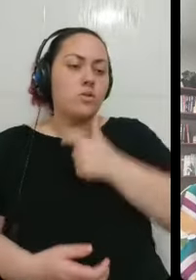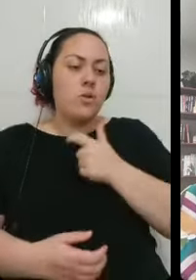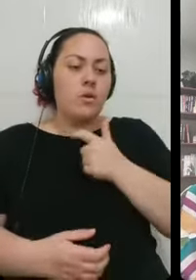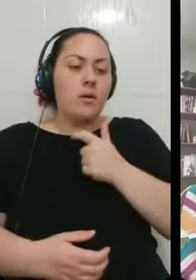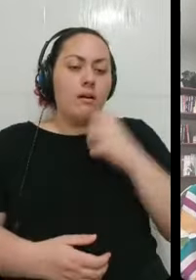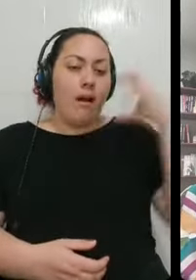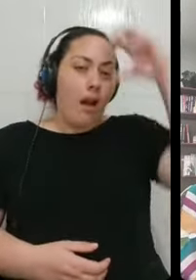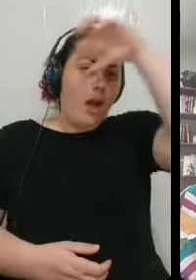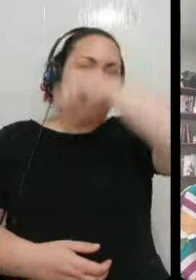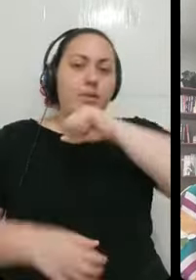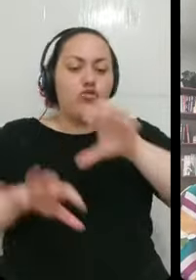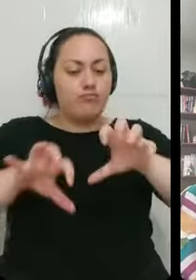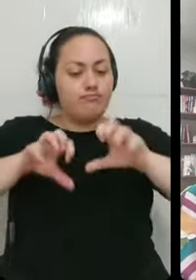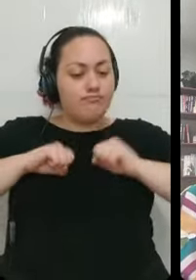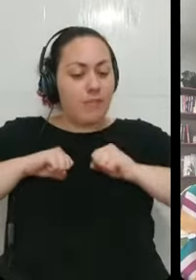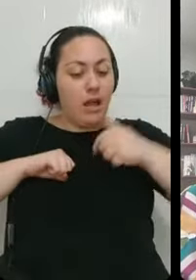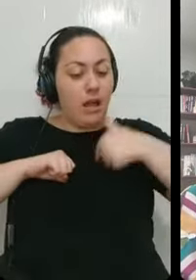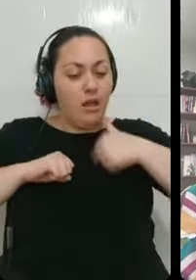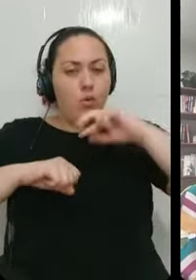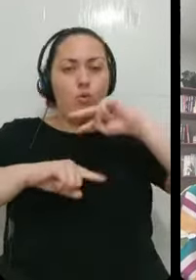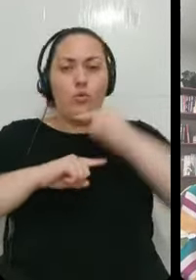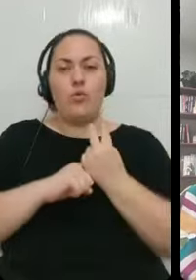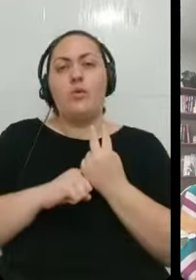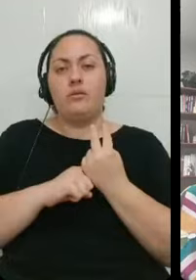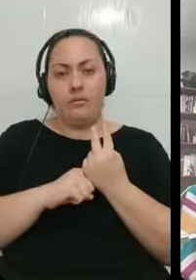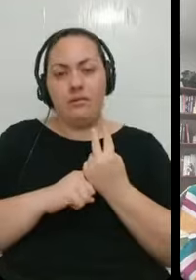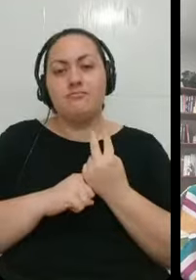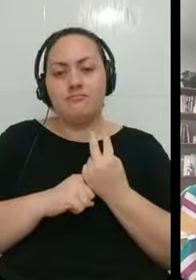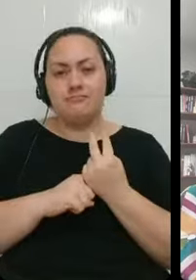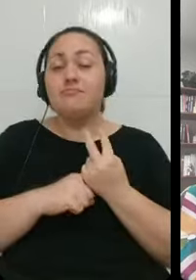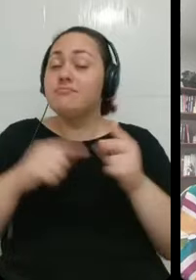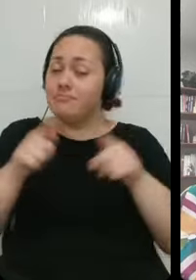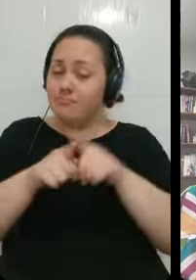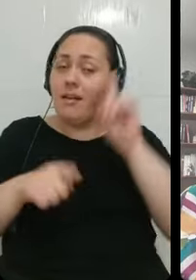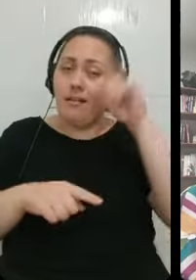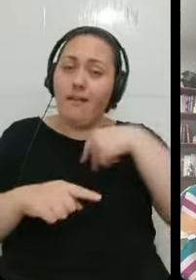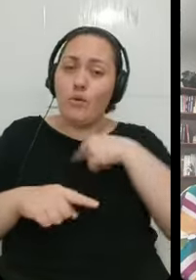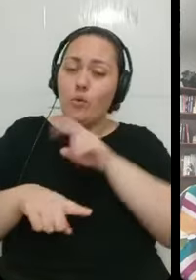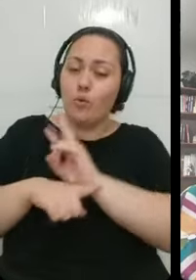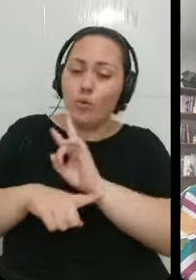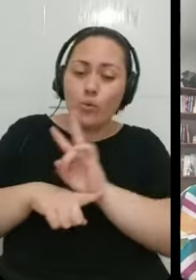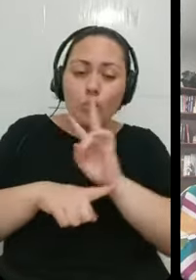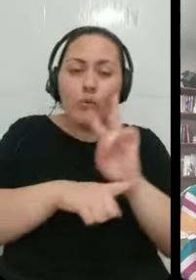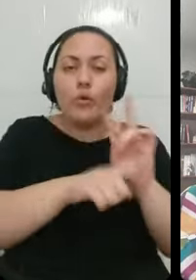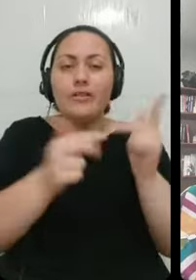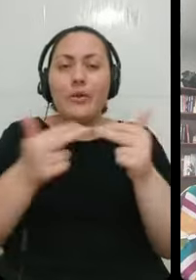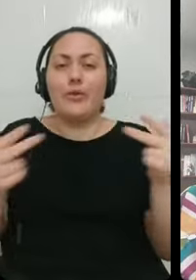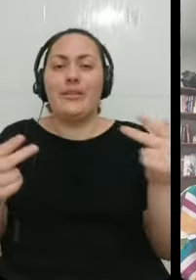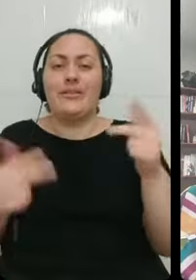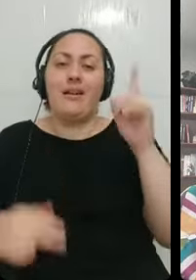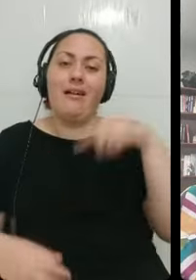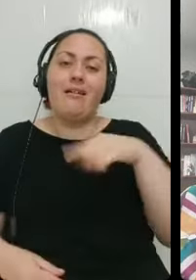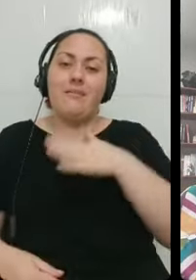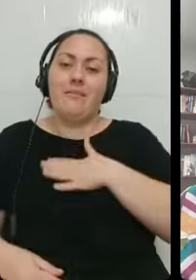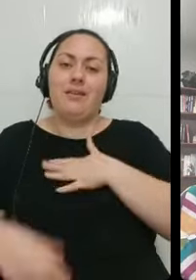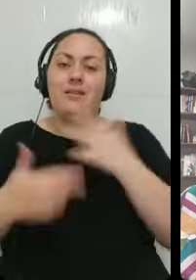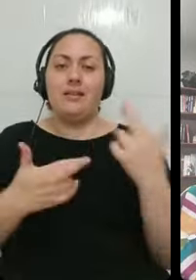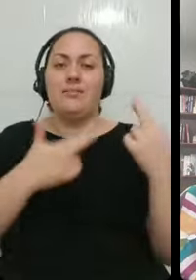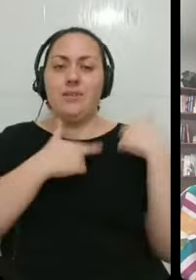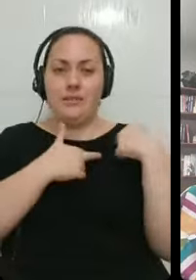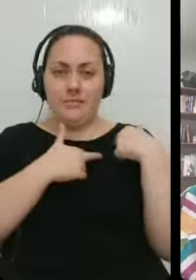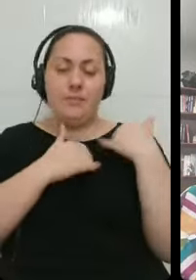por esses cuidados também que tu diz, né? Eu acho que a forma como eu vou, a responsabilidade, quando o